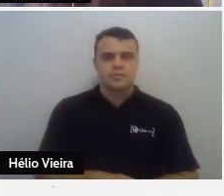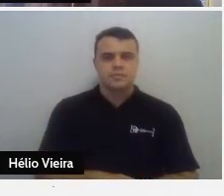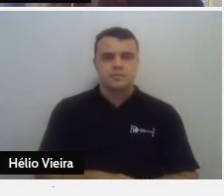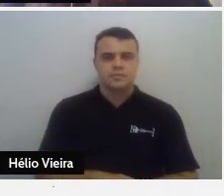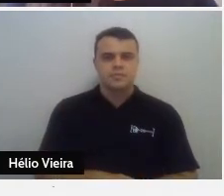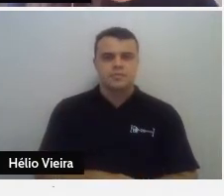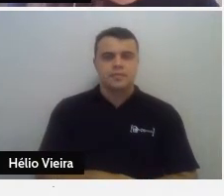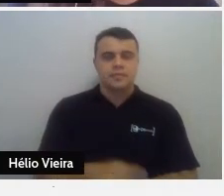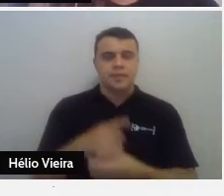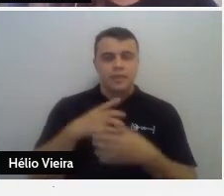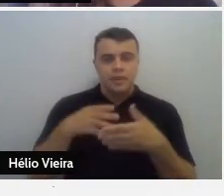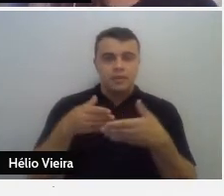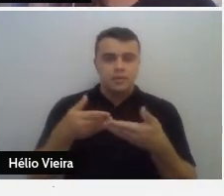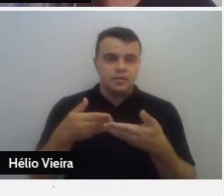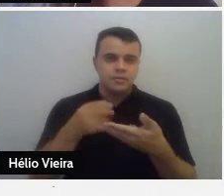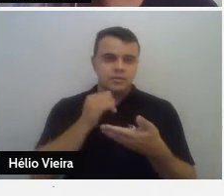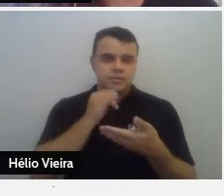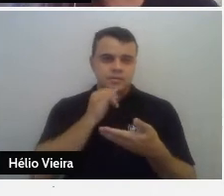Bom,